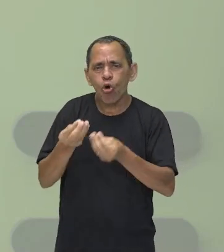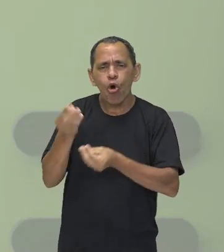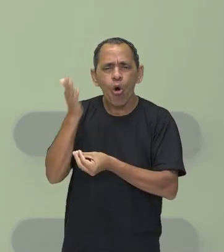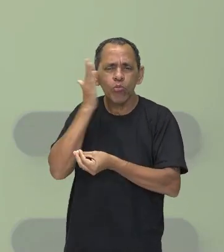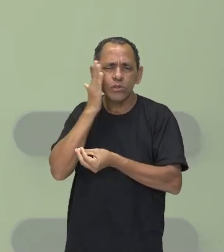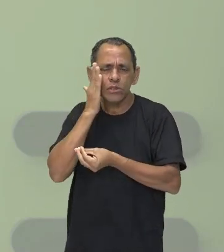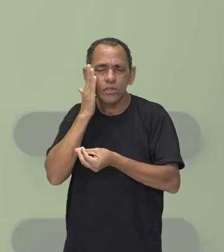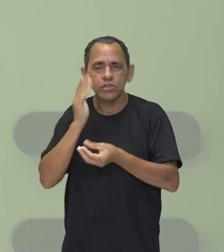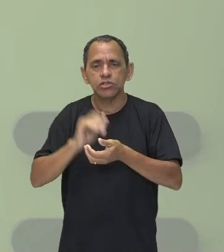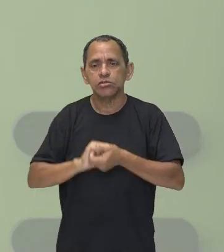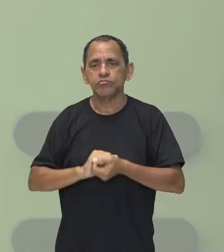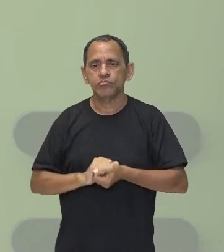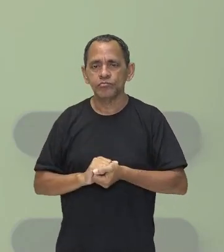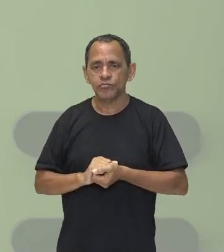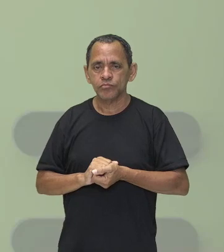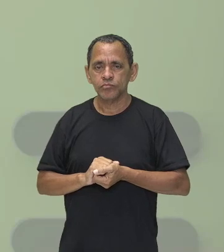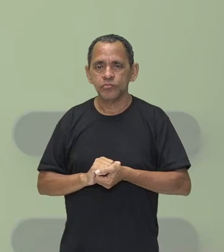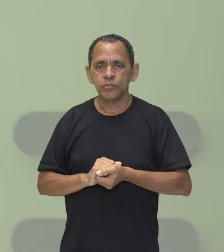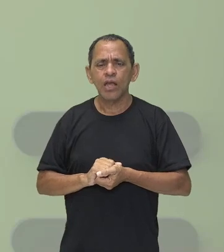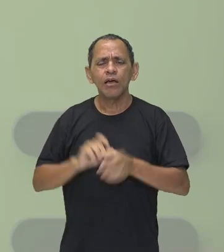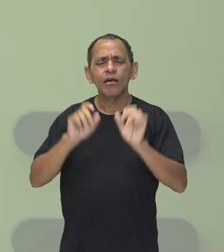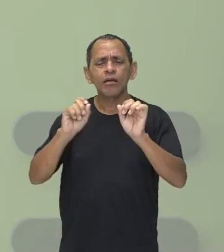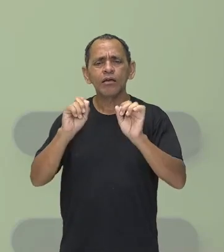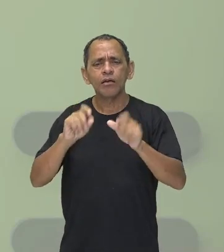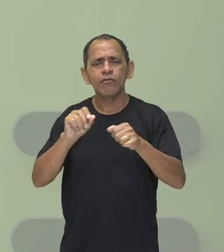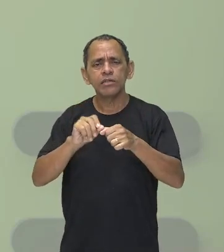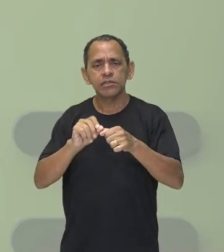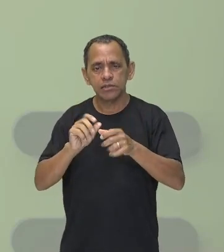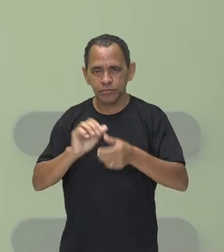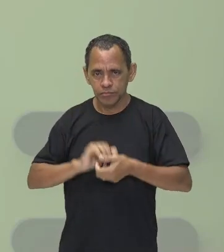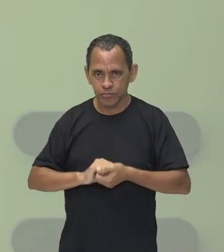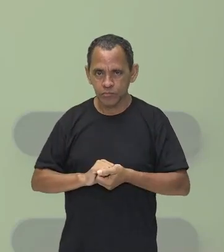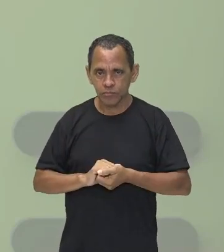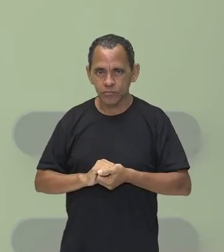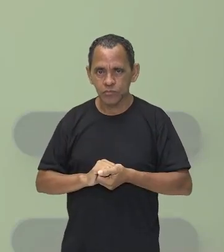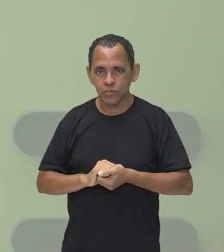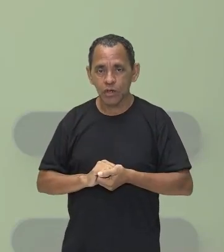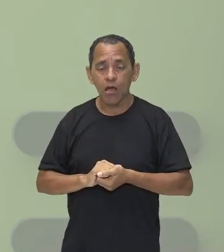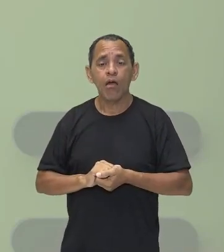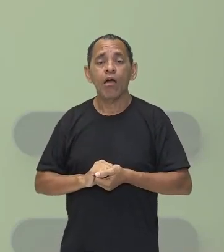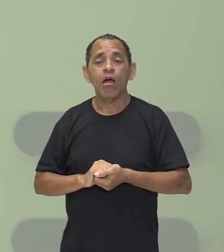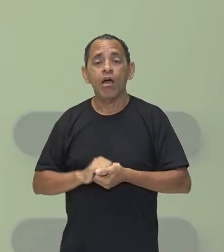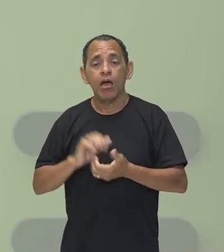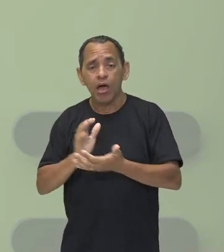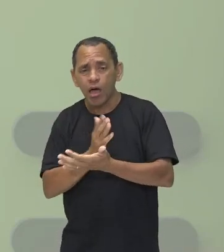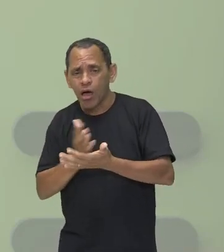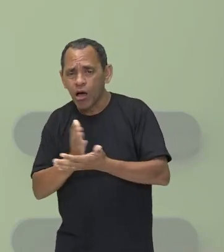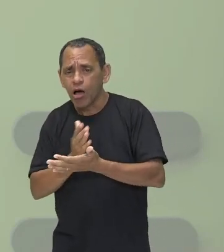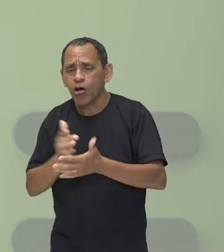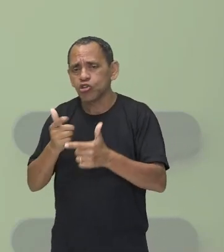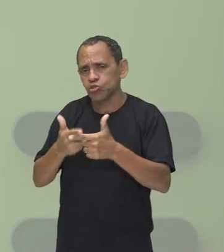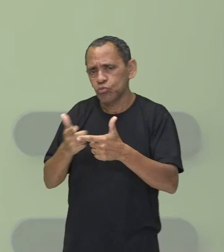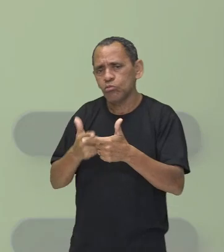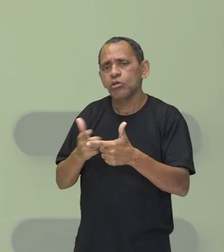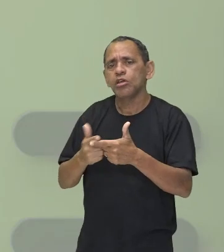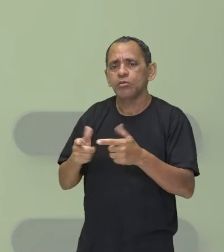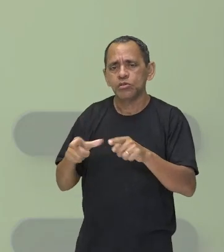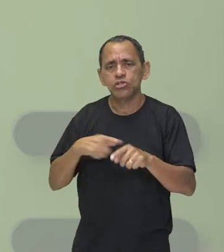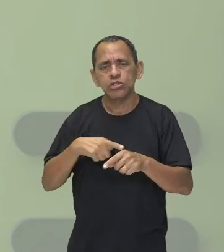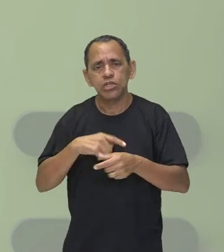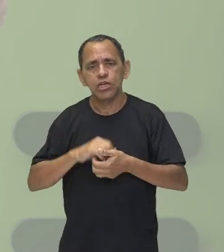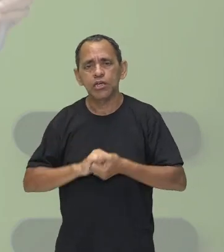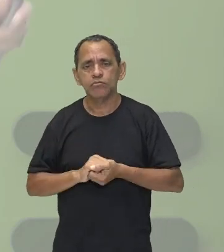bem e o que faz com que ele possa não funcionar direitinho, que são essas causas aí,